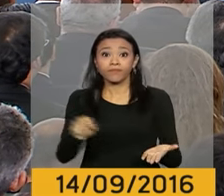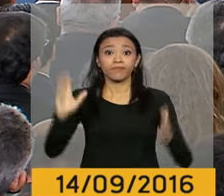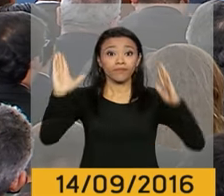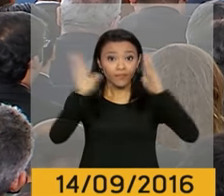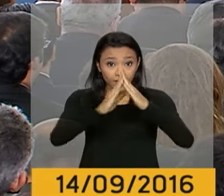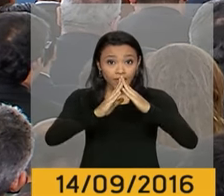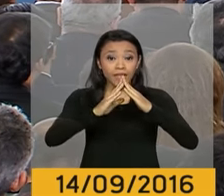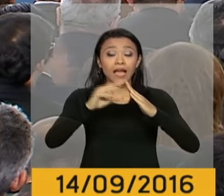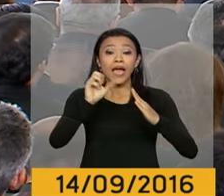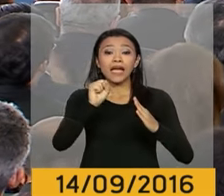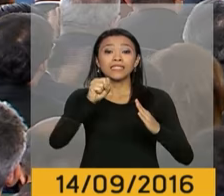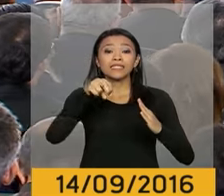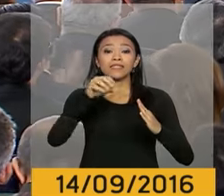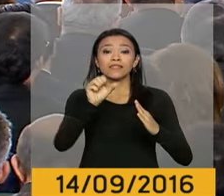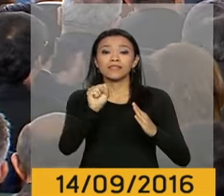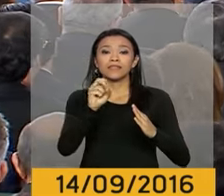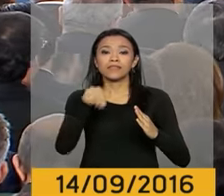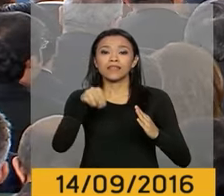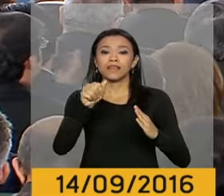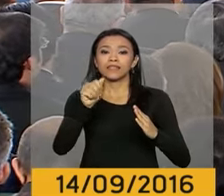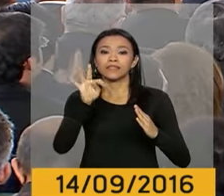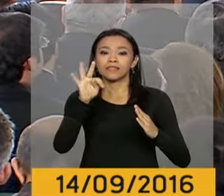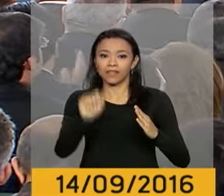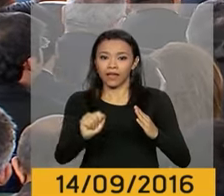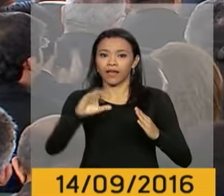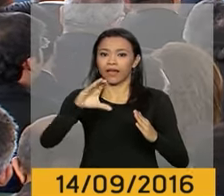Casa novamente. De modo que...